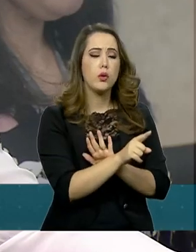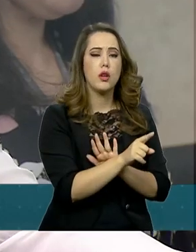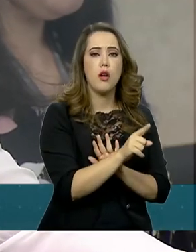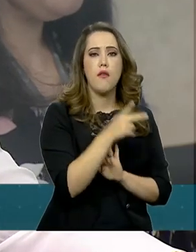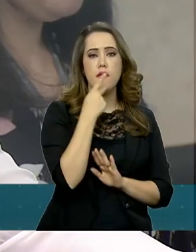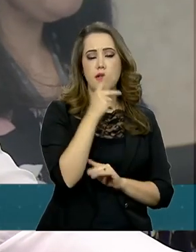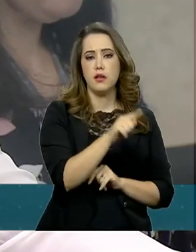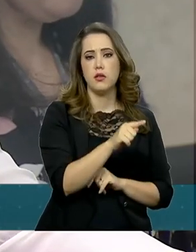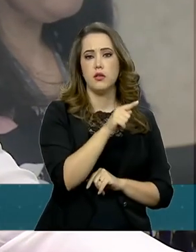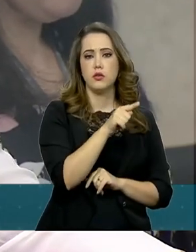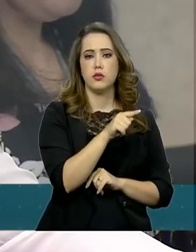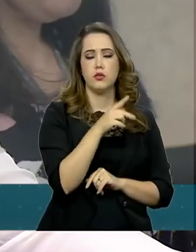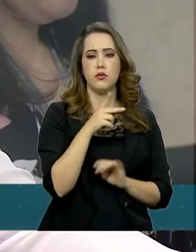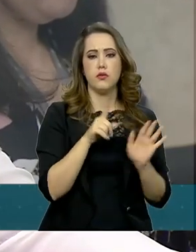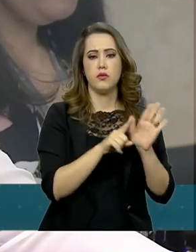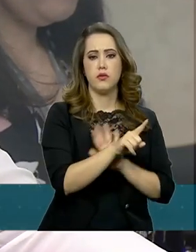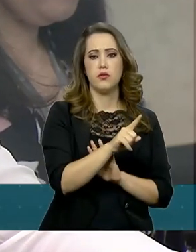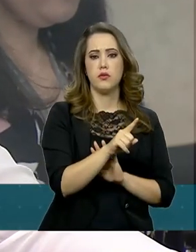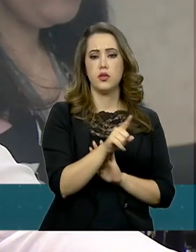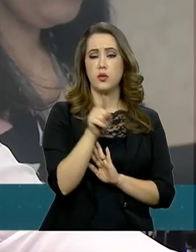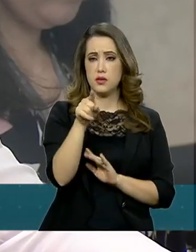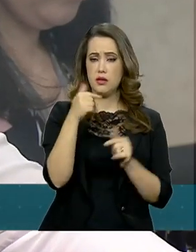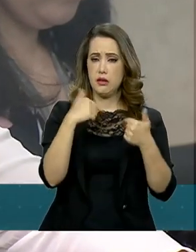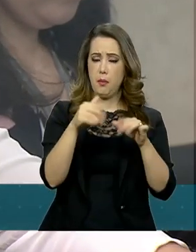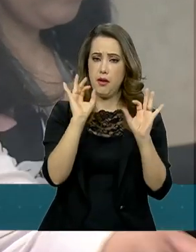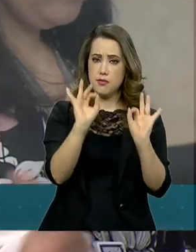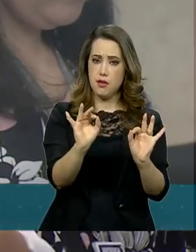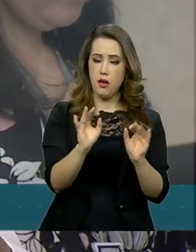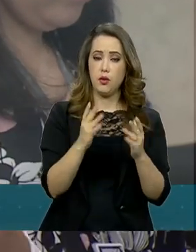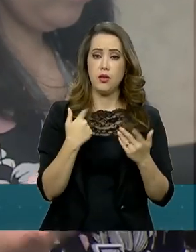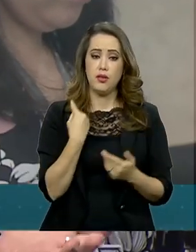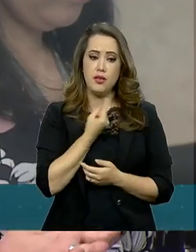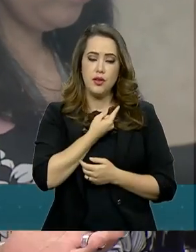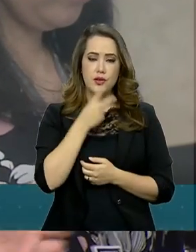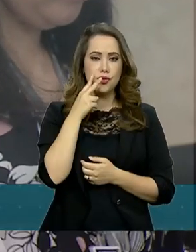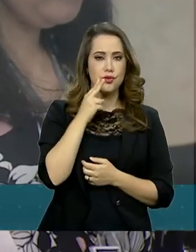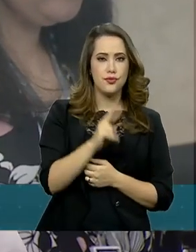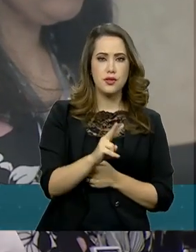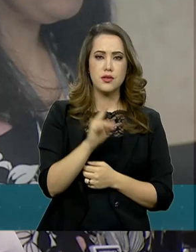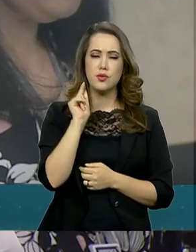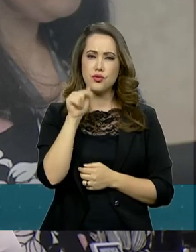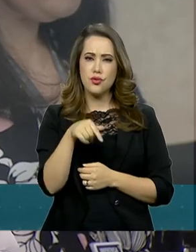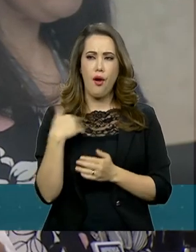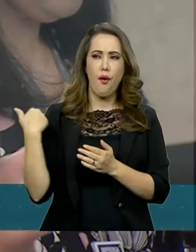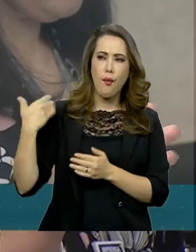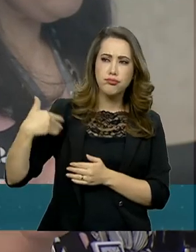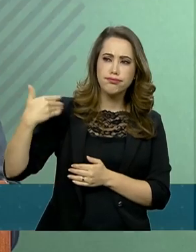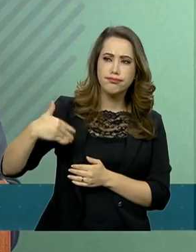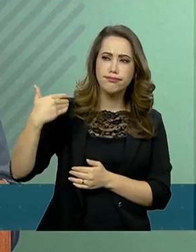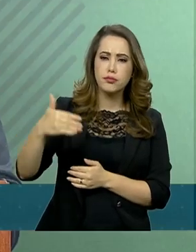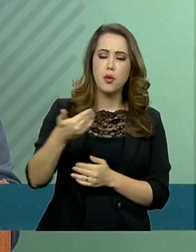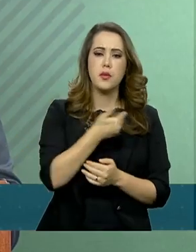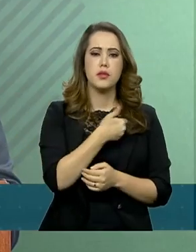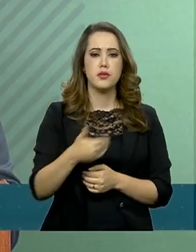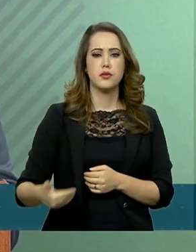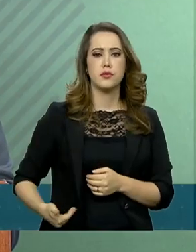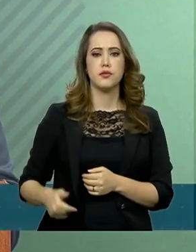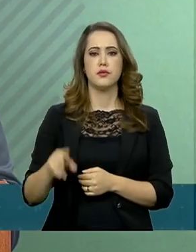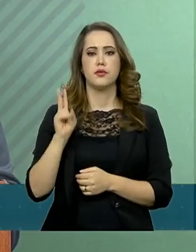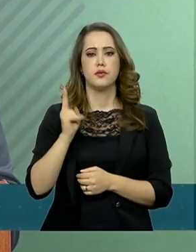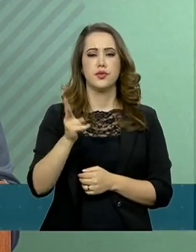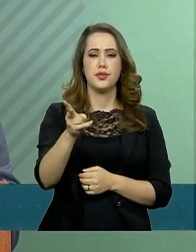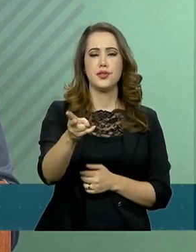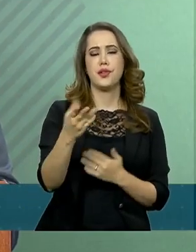defendeu é o seu trabalho é a gente tem visto já no desde o começo do governo um roteiro